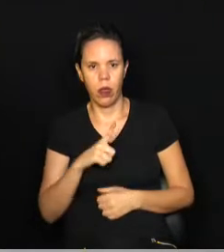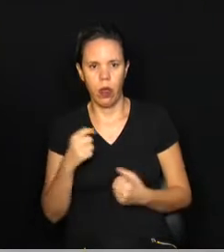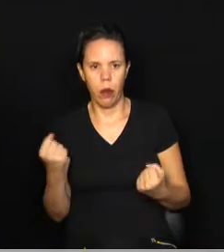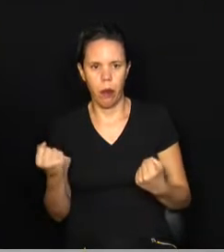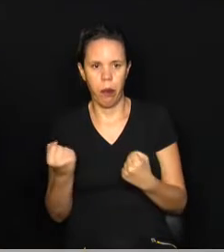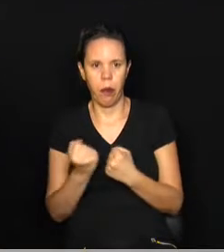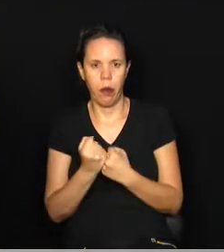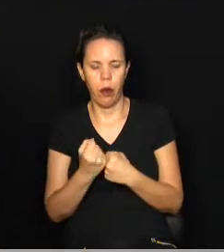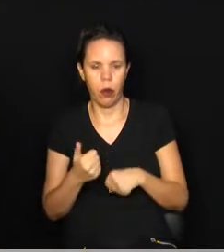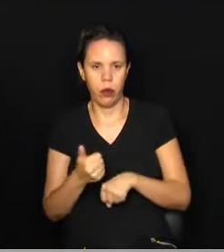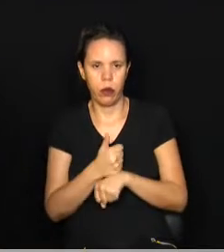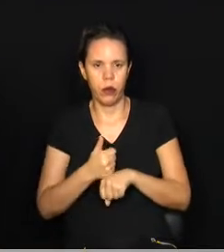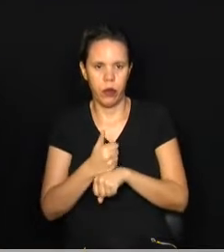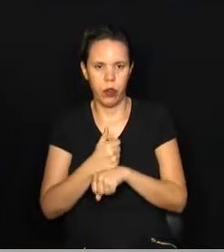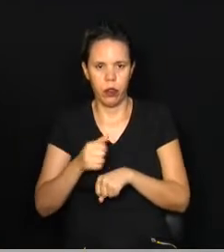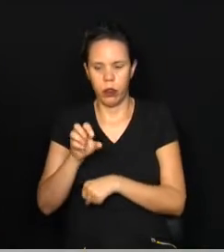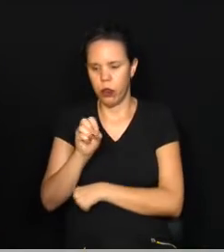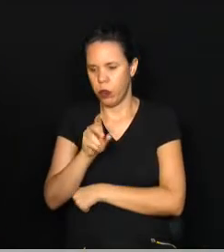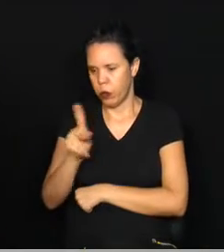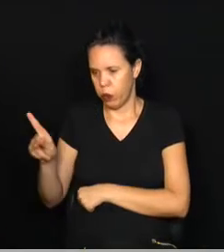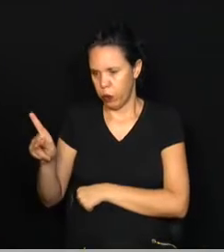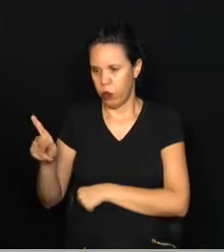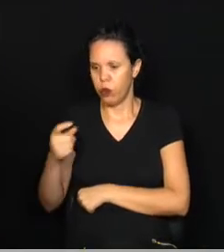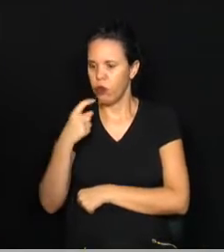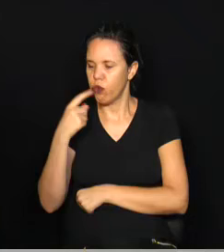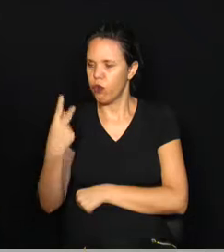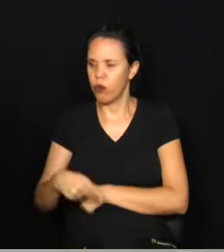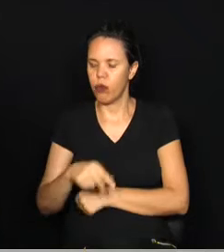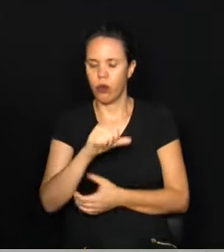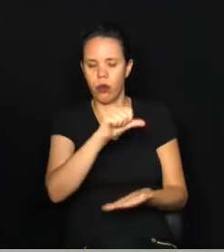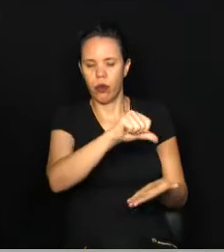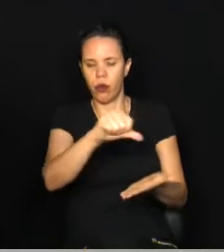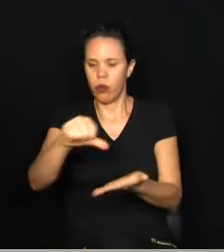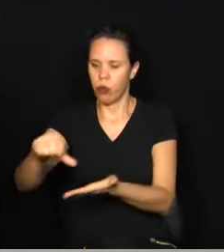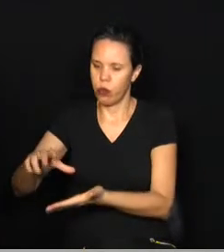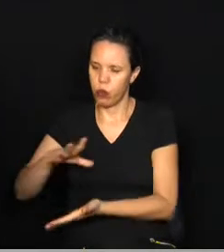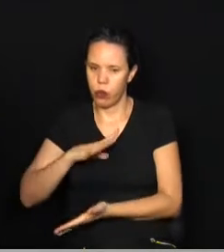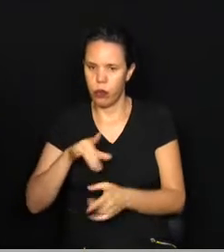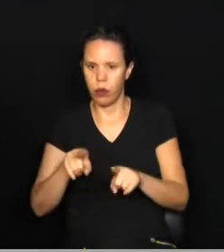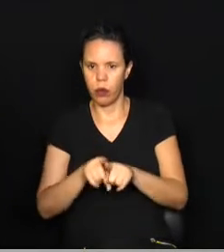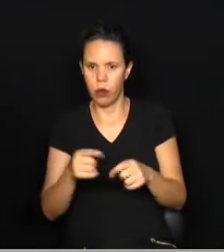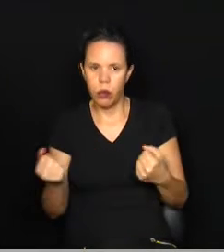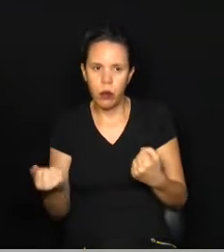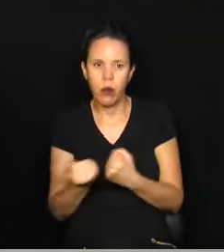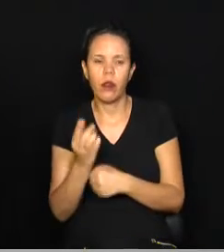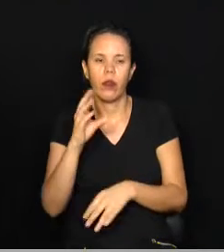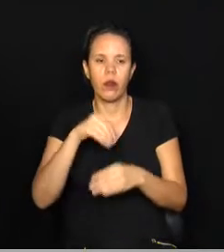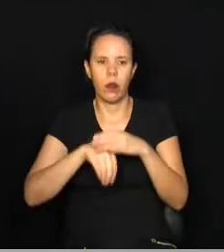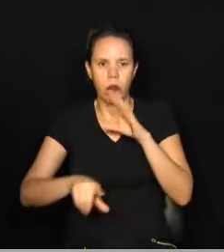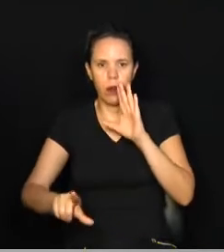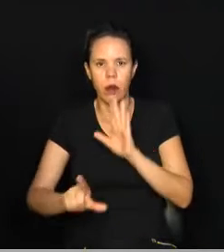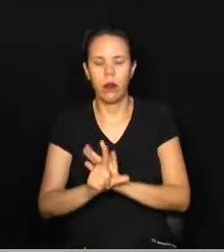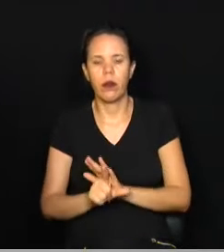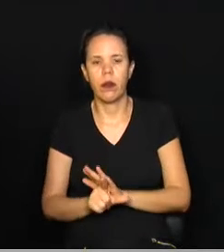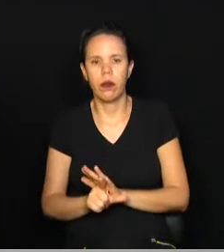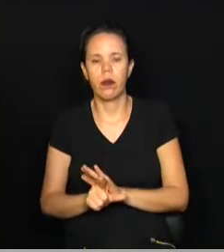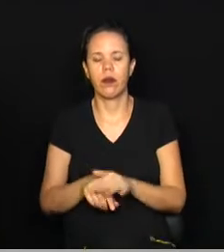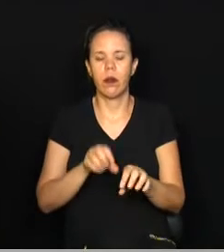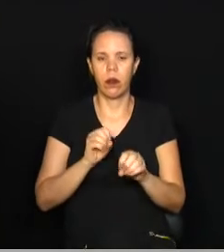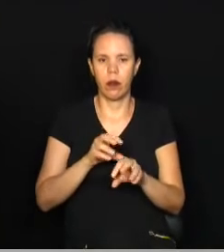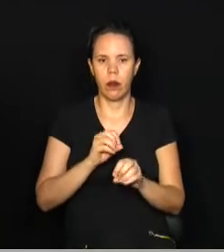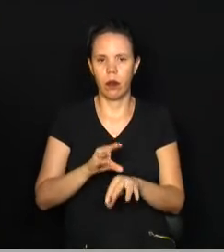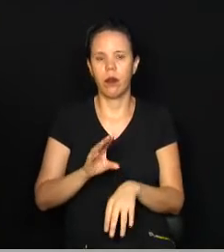aos optometristas de Campinas e região. E um apoio jurídico, um apoio